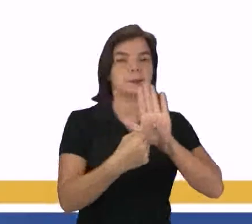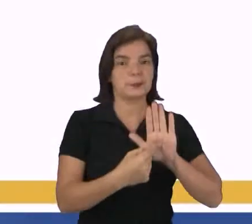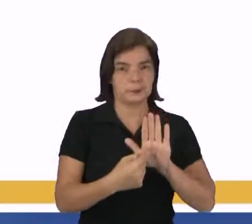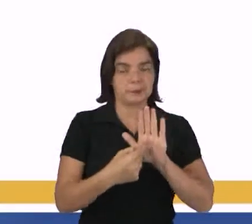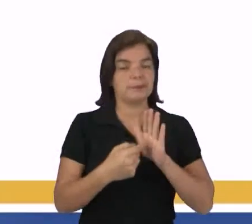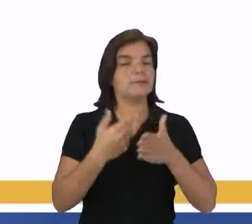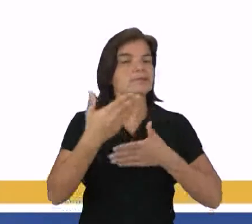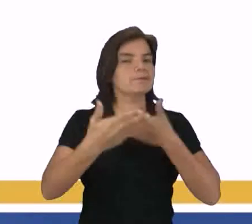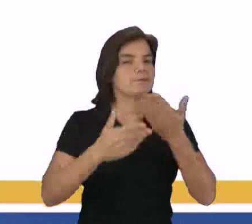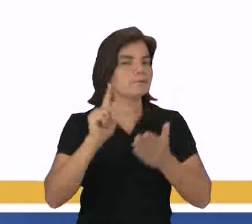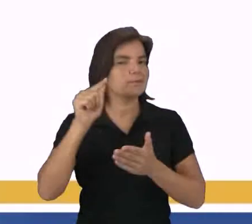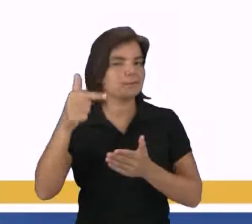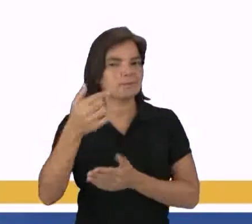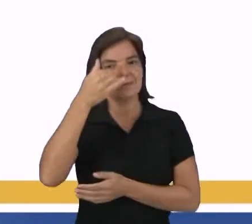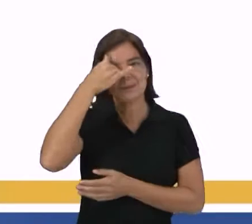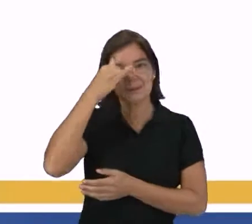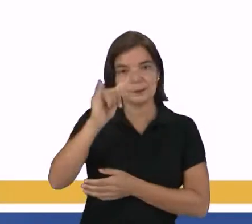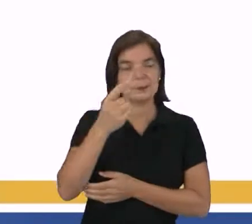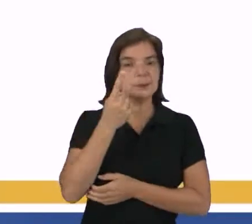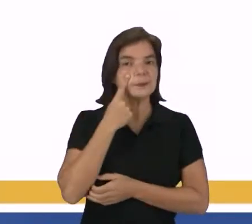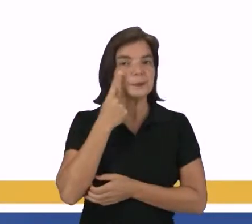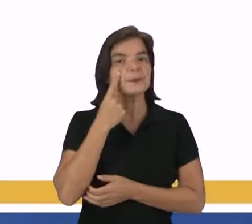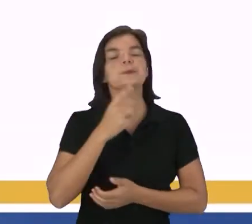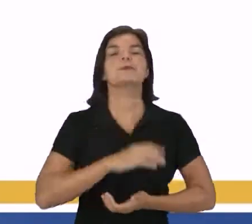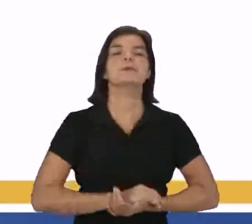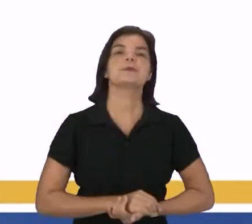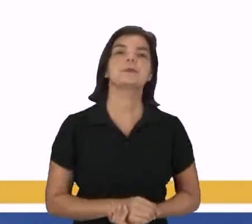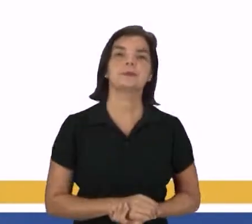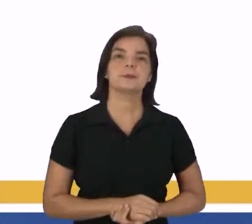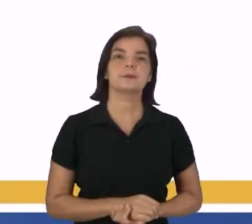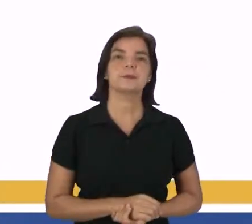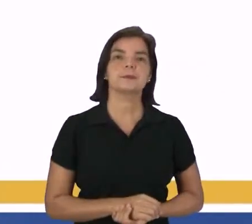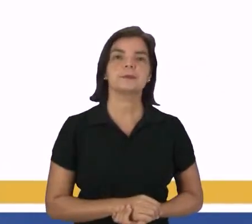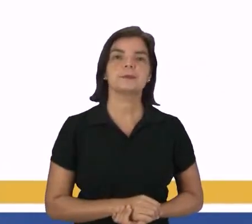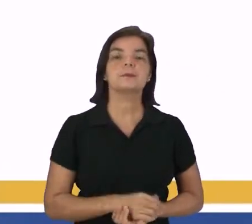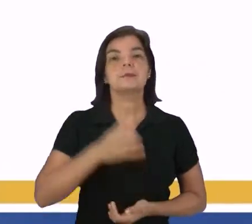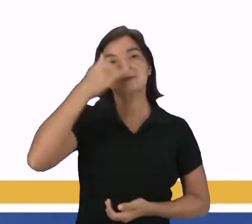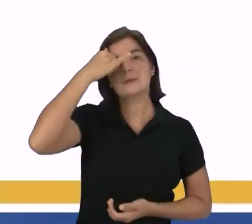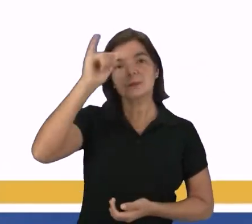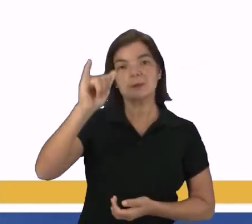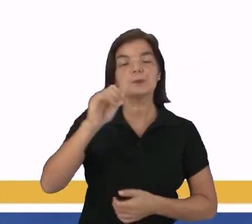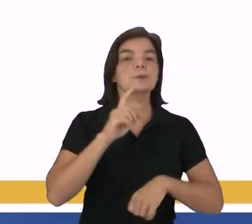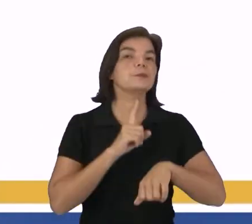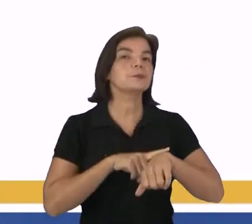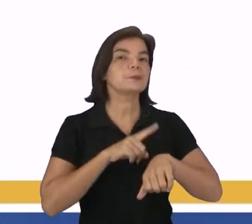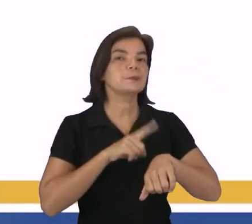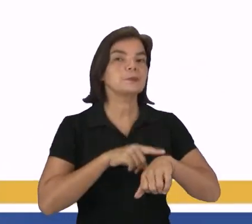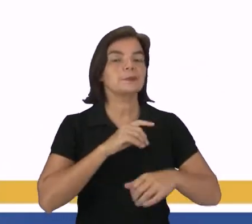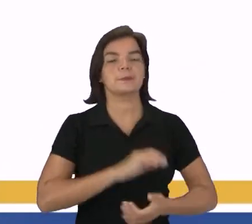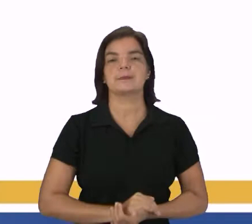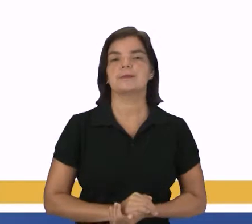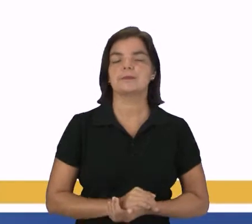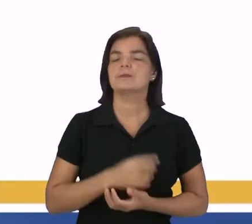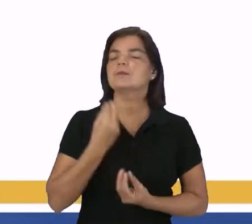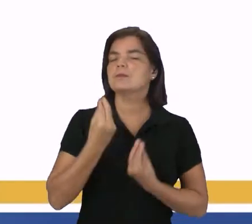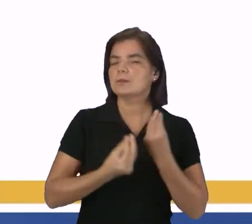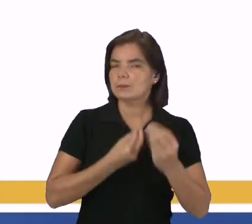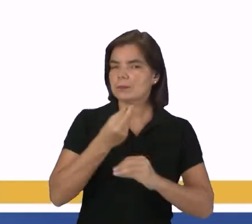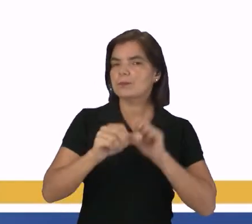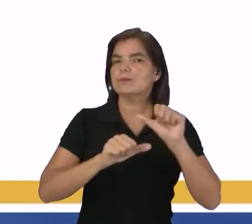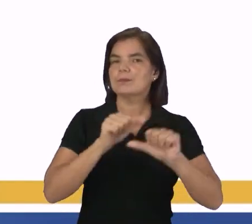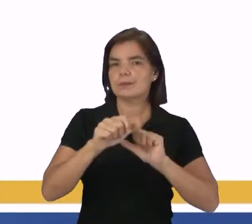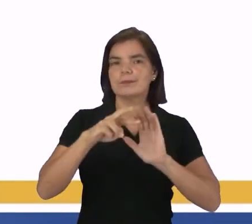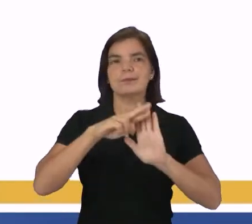demonstrativos a partir de uma outra ideia. Observe. A ideia de tempo. Veja como muda a